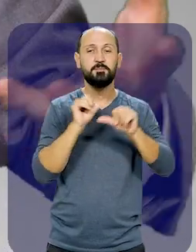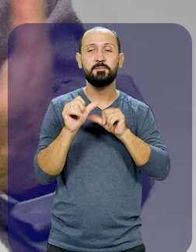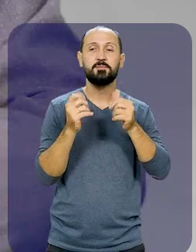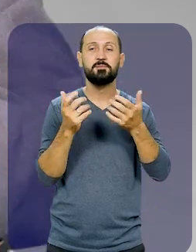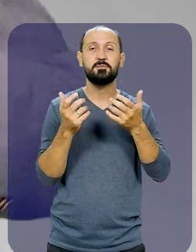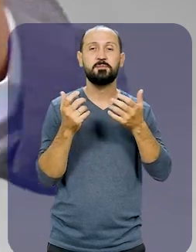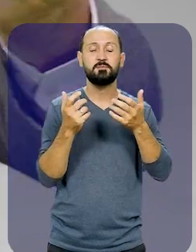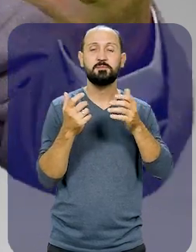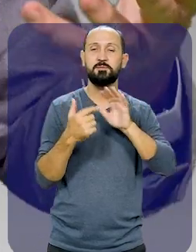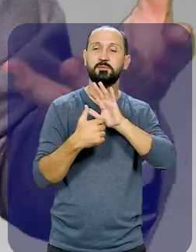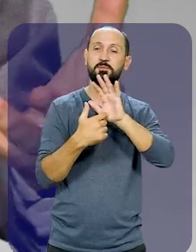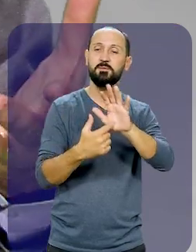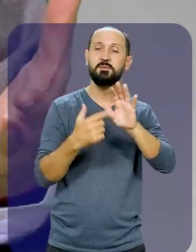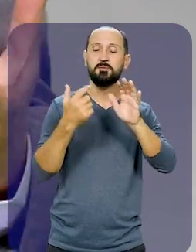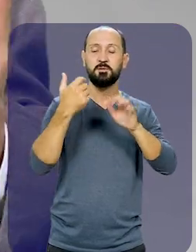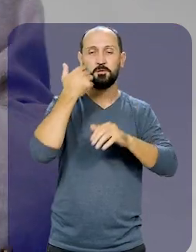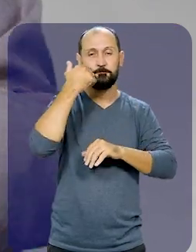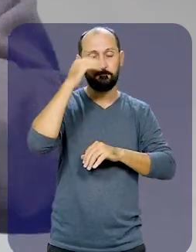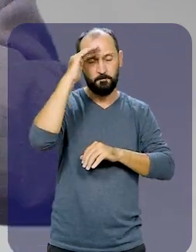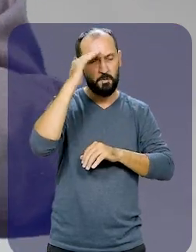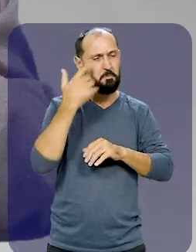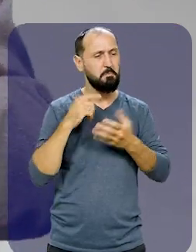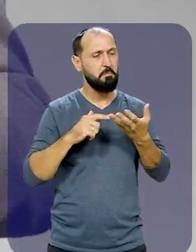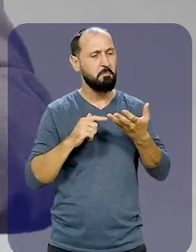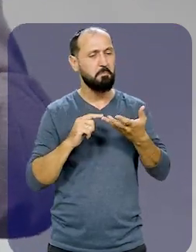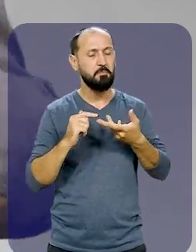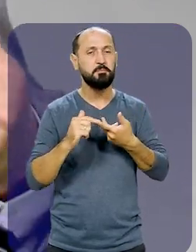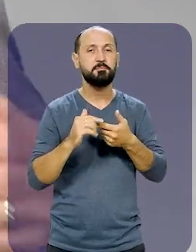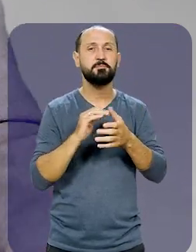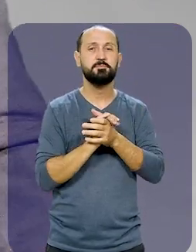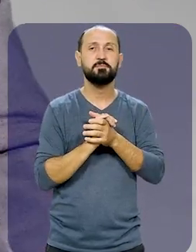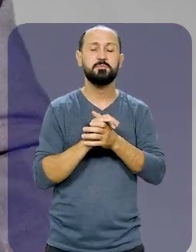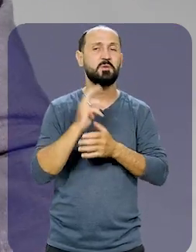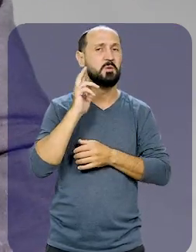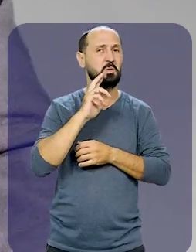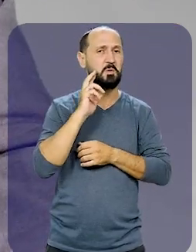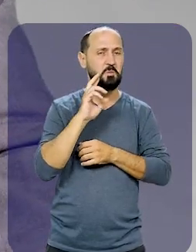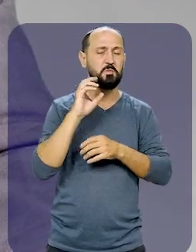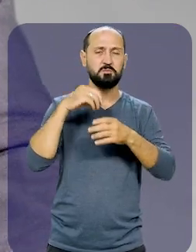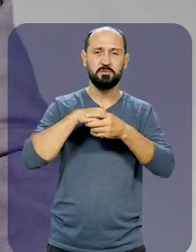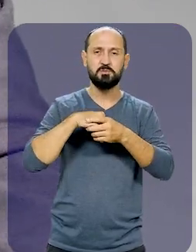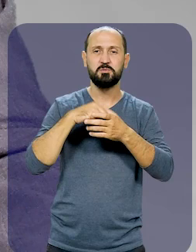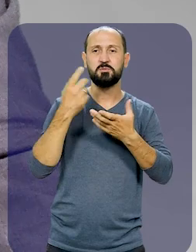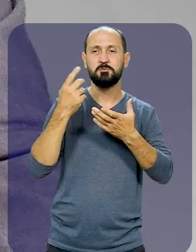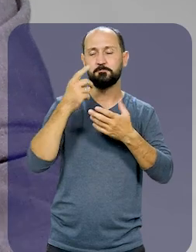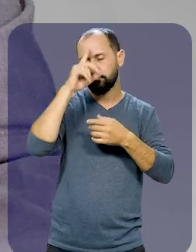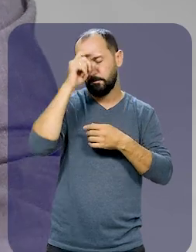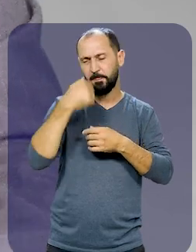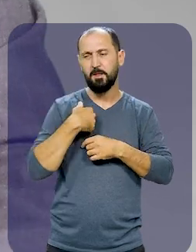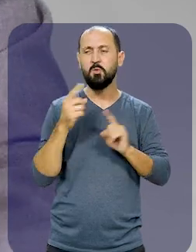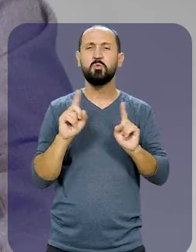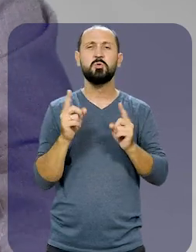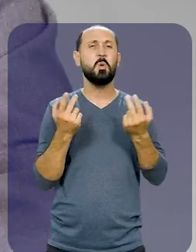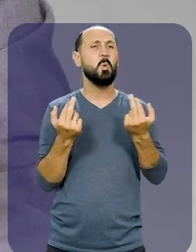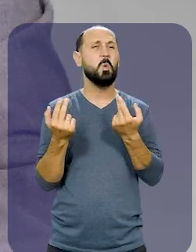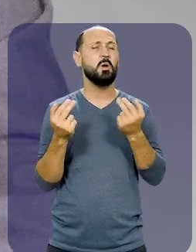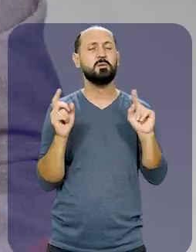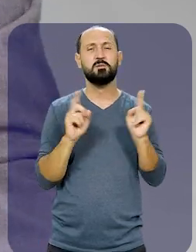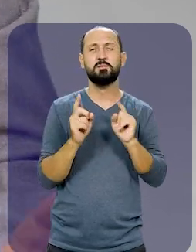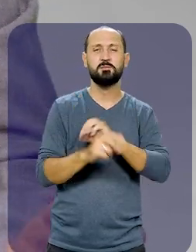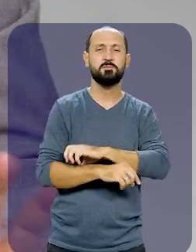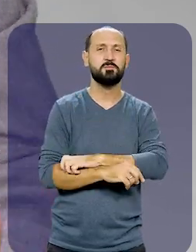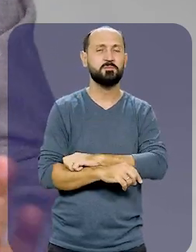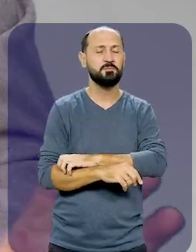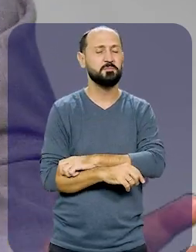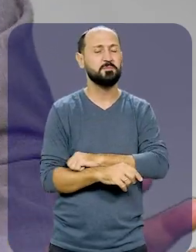faz essa exposição de sintomas, e isso é muito comum na clínica. Fala, doutor, eu não sou mais o mesmo, eu